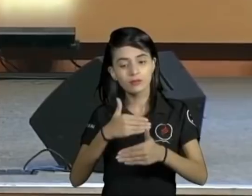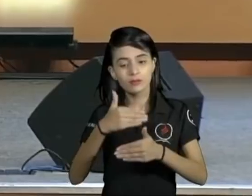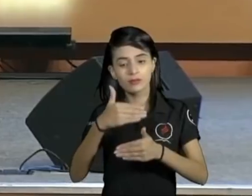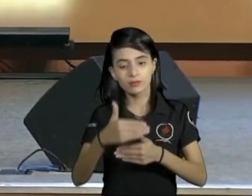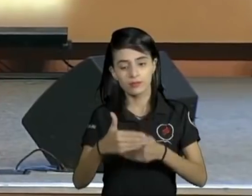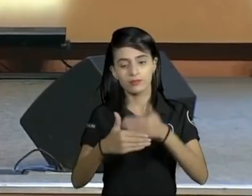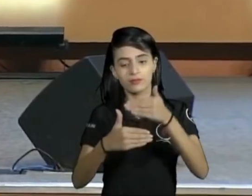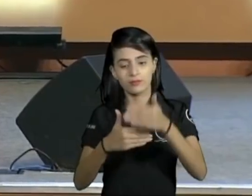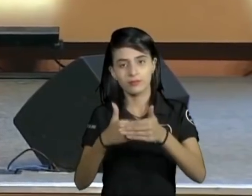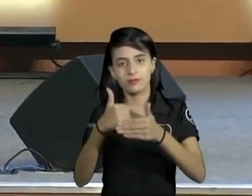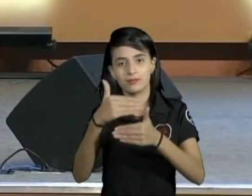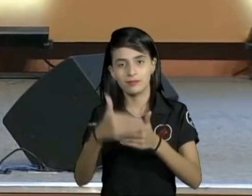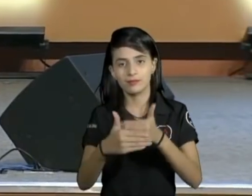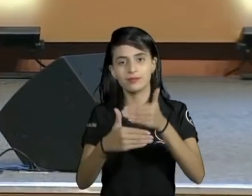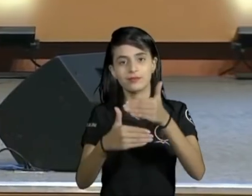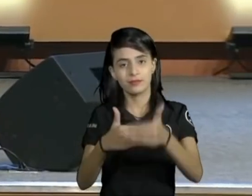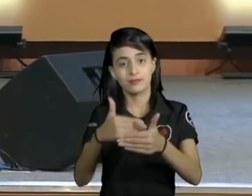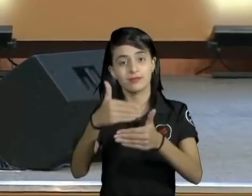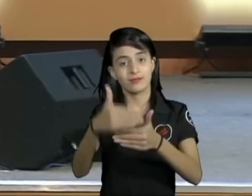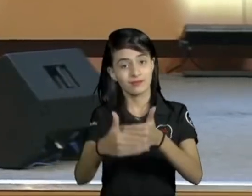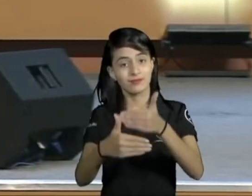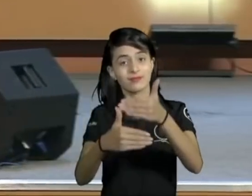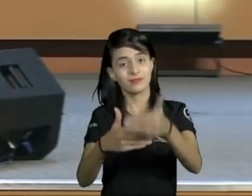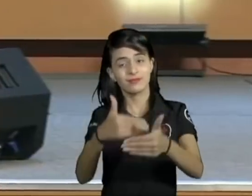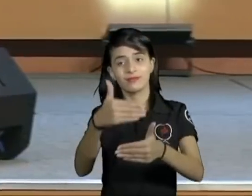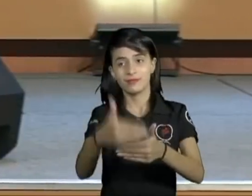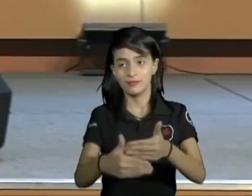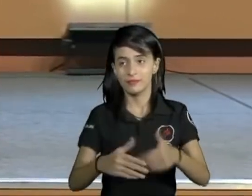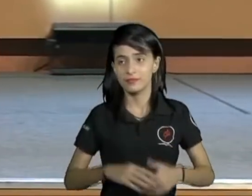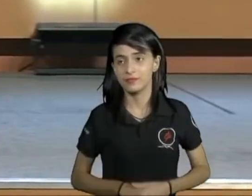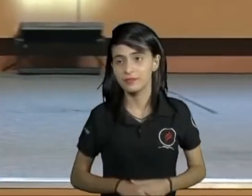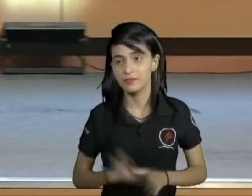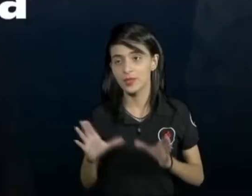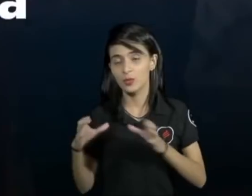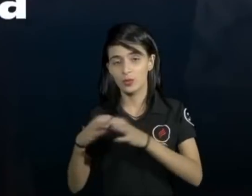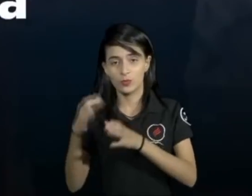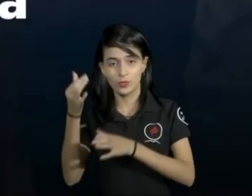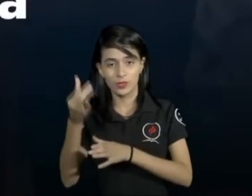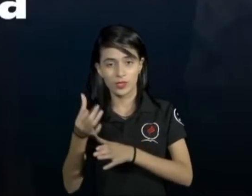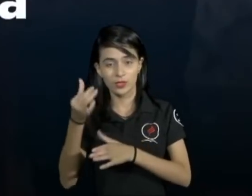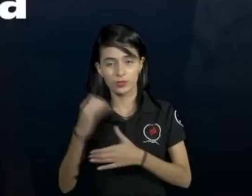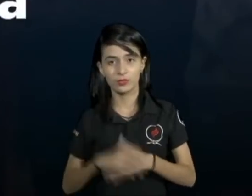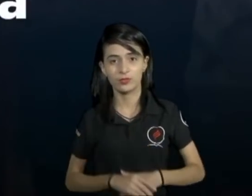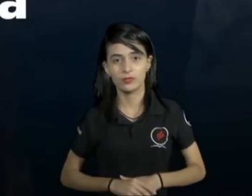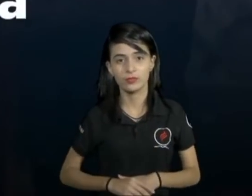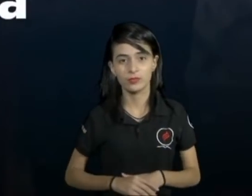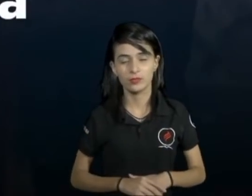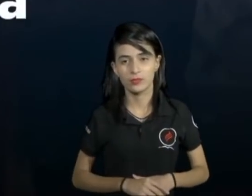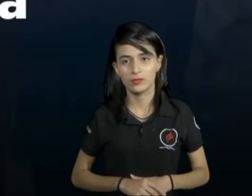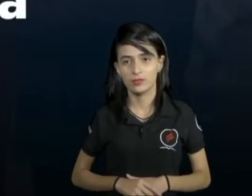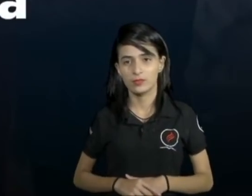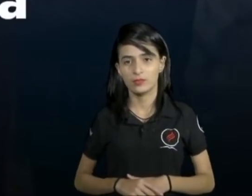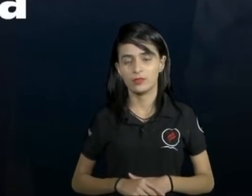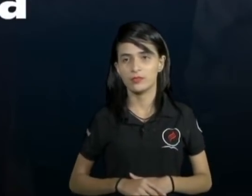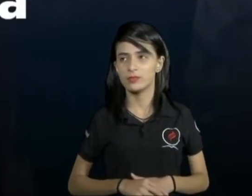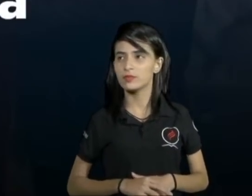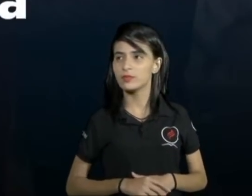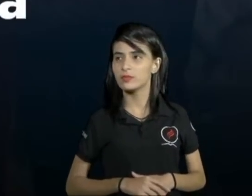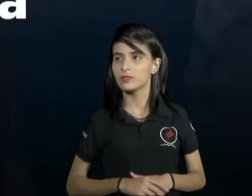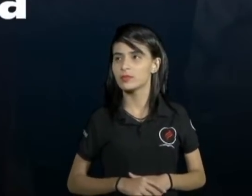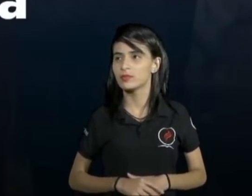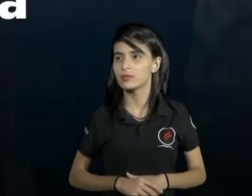ele é contigo Eu acho que o grupo ou seja o grupo olha